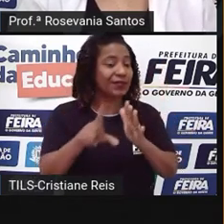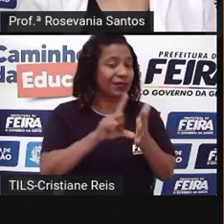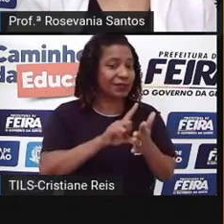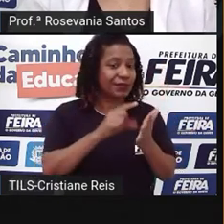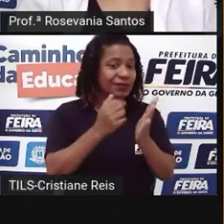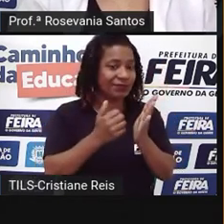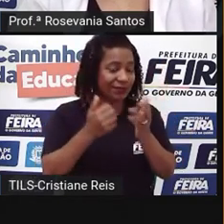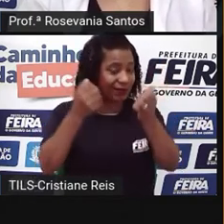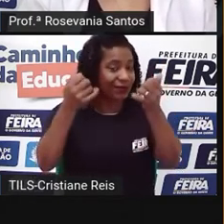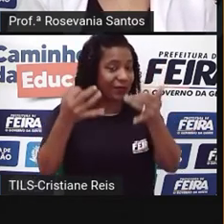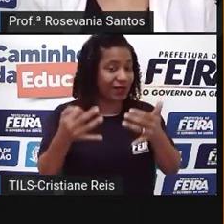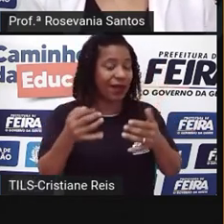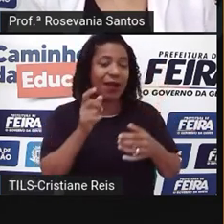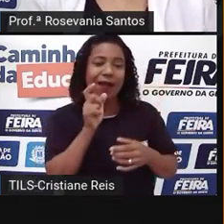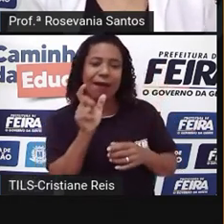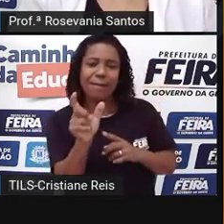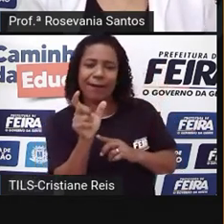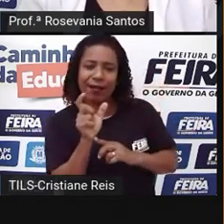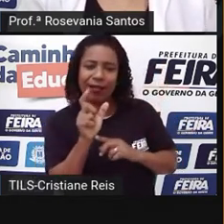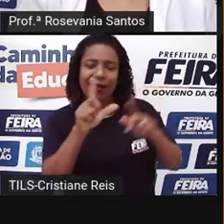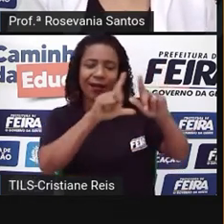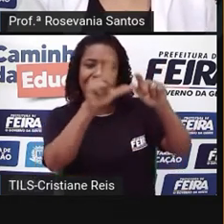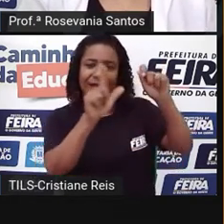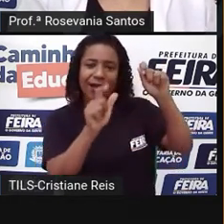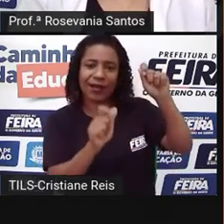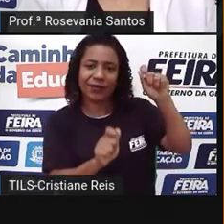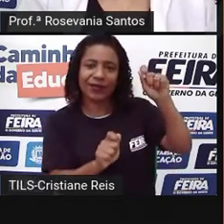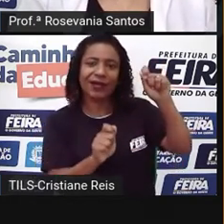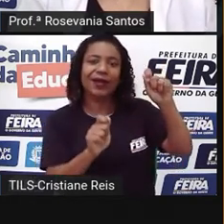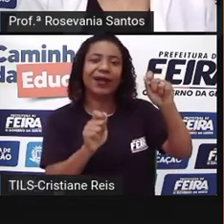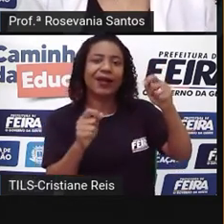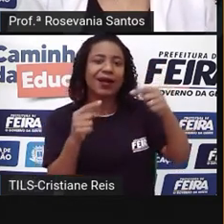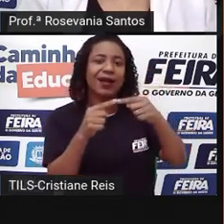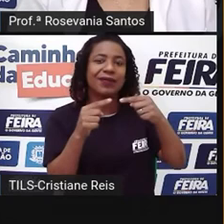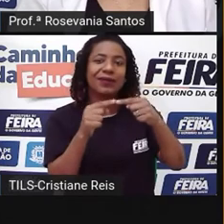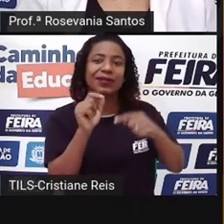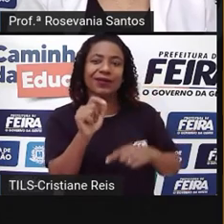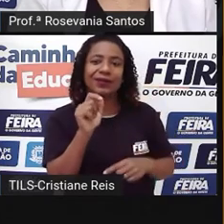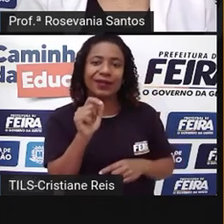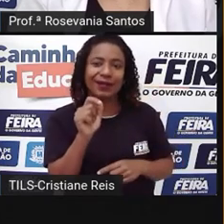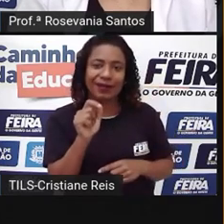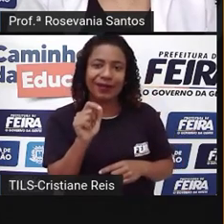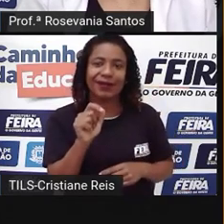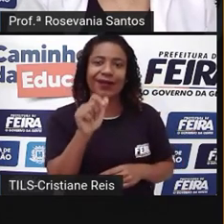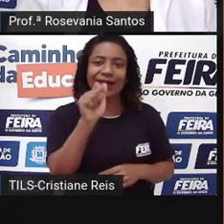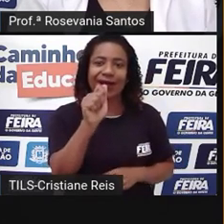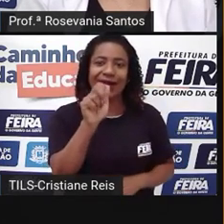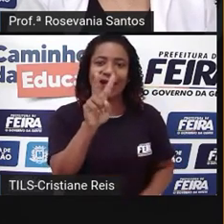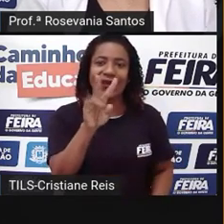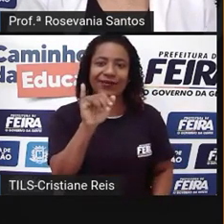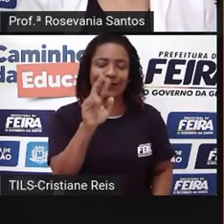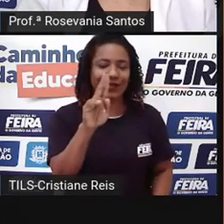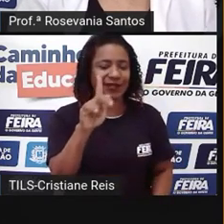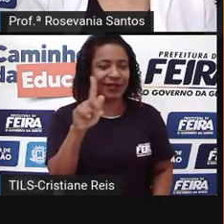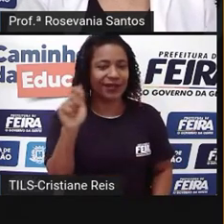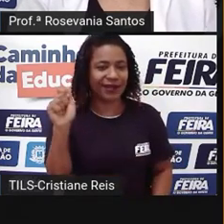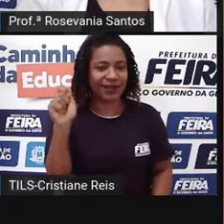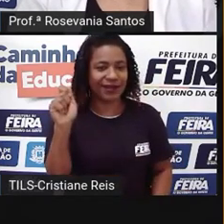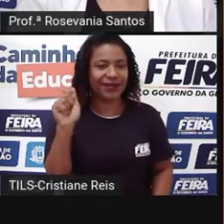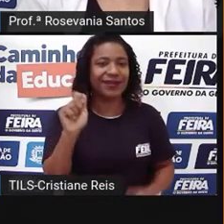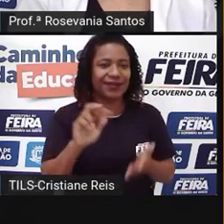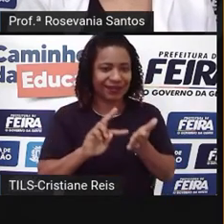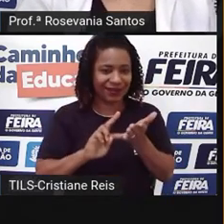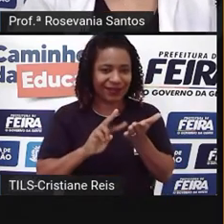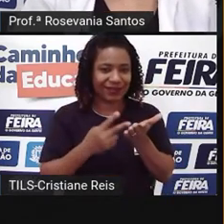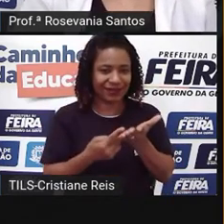né, do nome África vem de Afrigan, né, que de qualquer forma é o Afri, né, e que foi a